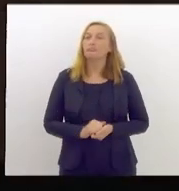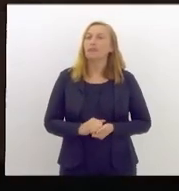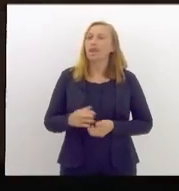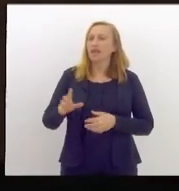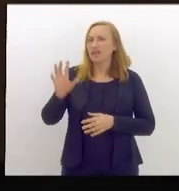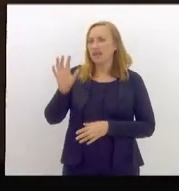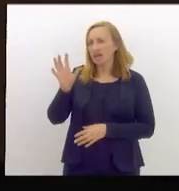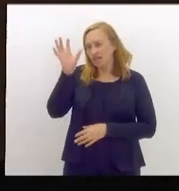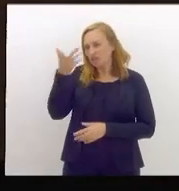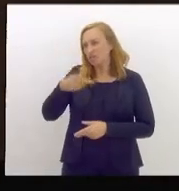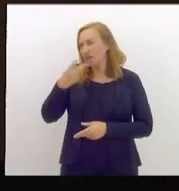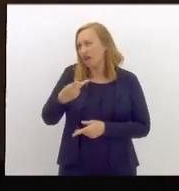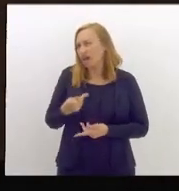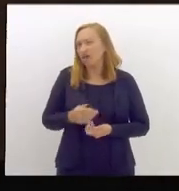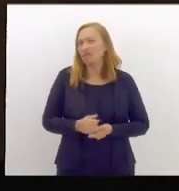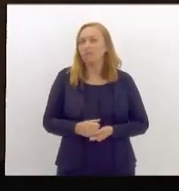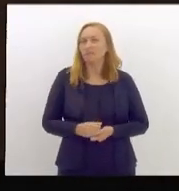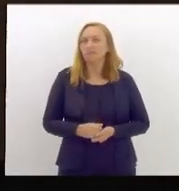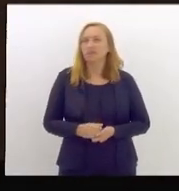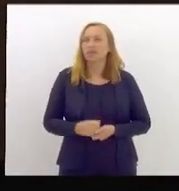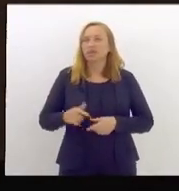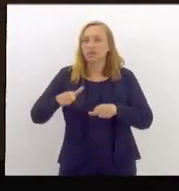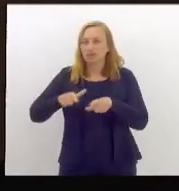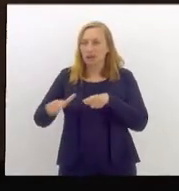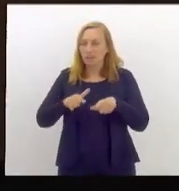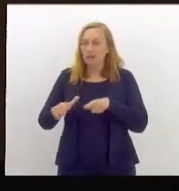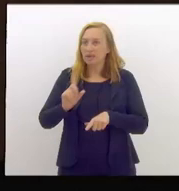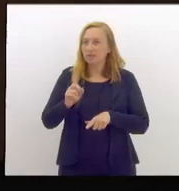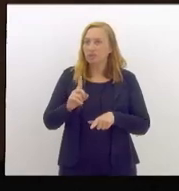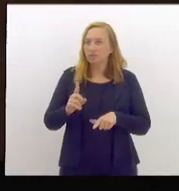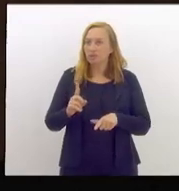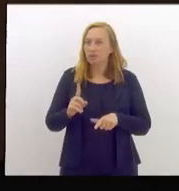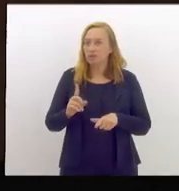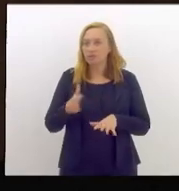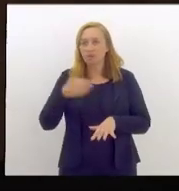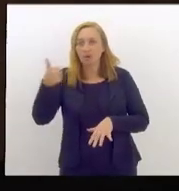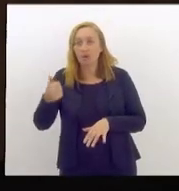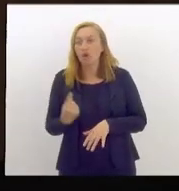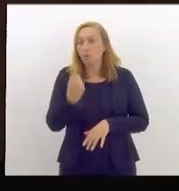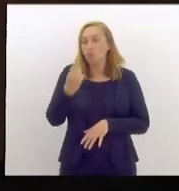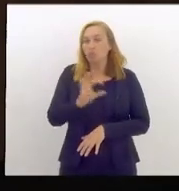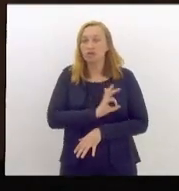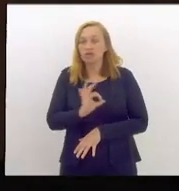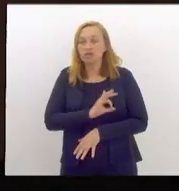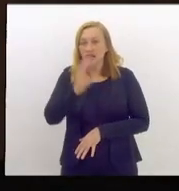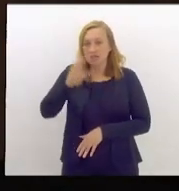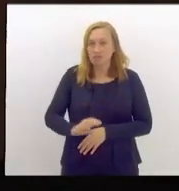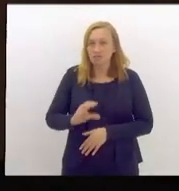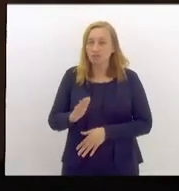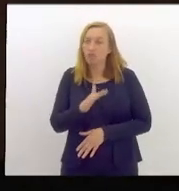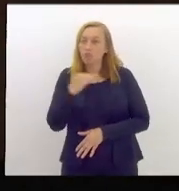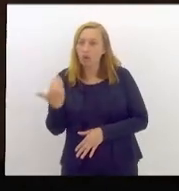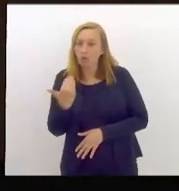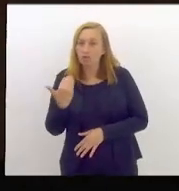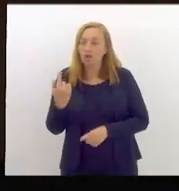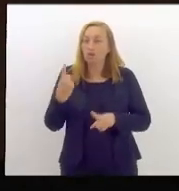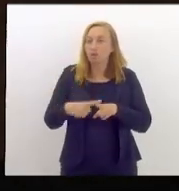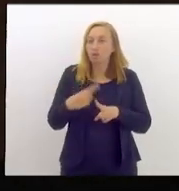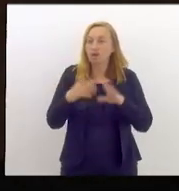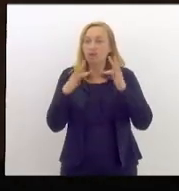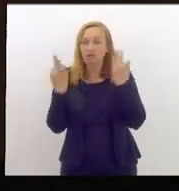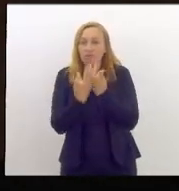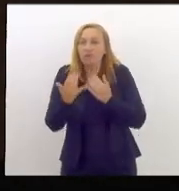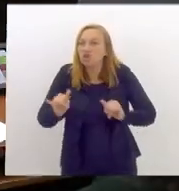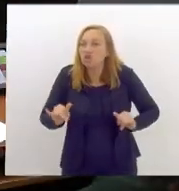erguer monumento nessa operação que só não foi bem sucedida porque um policial civil foi aonde porque tem uma família